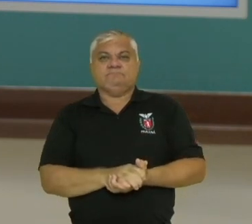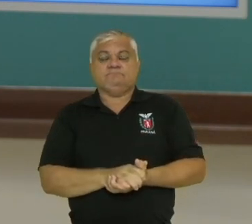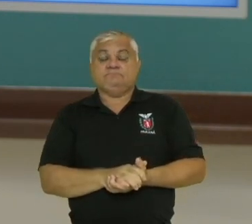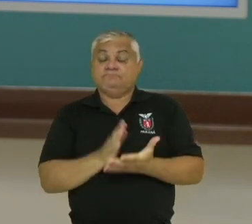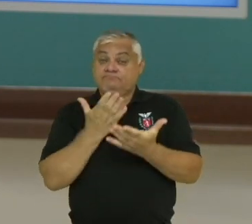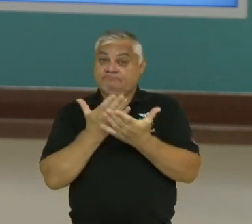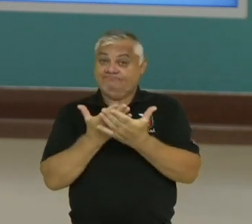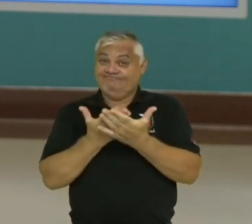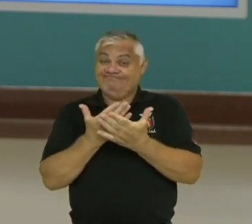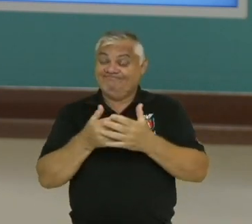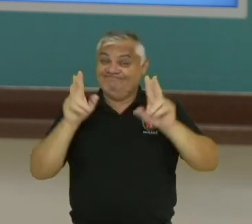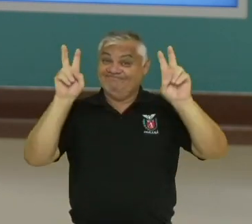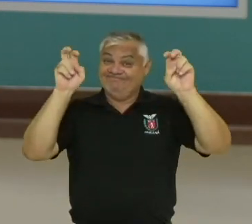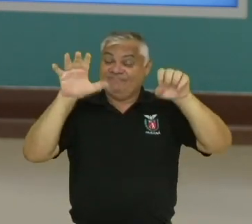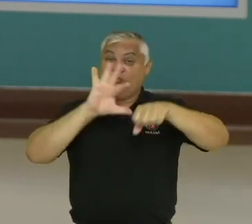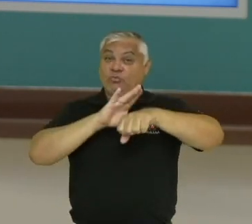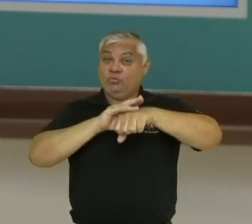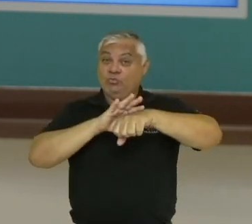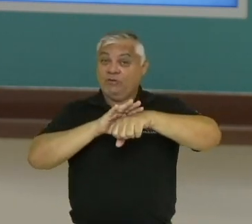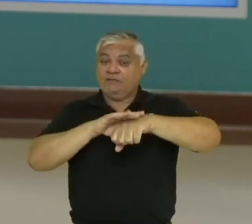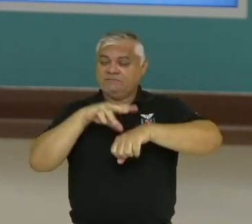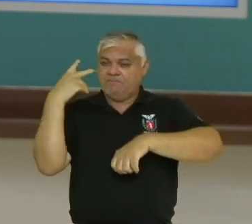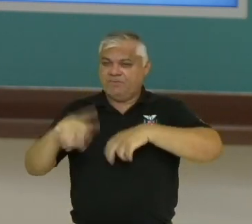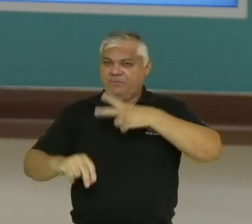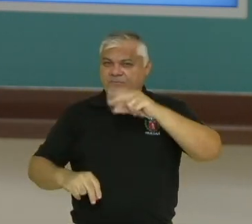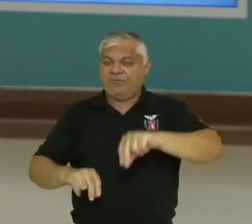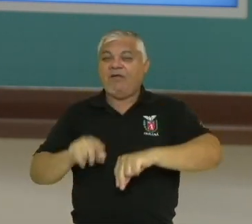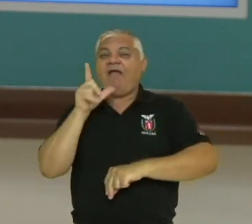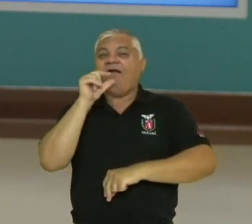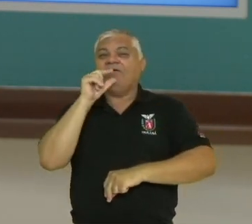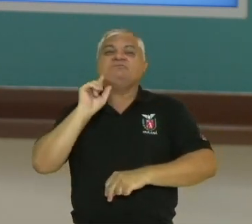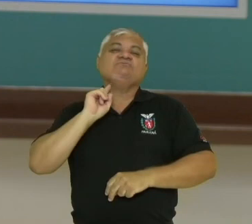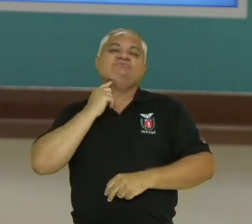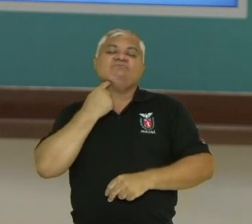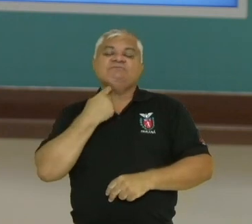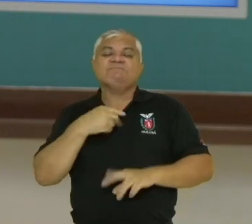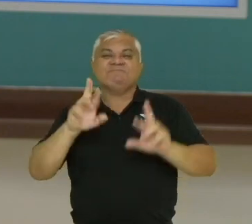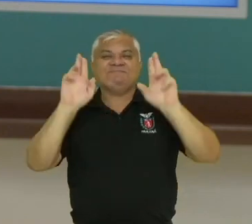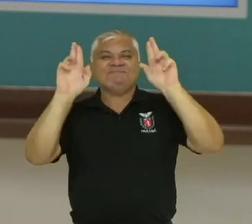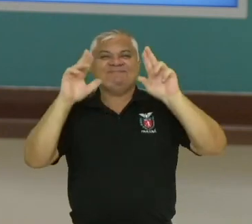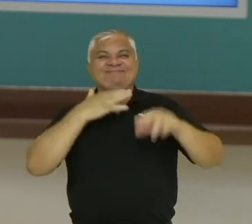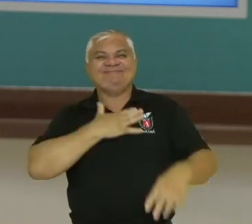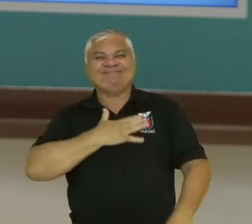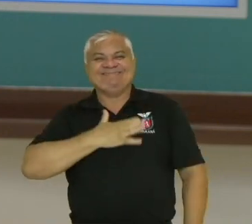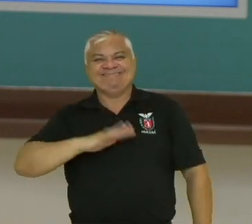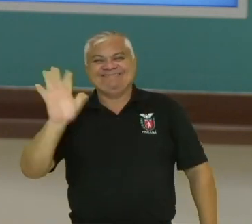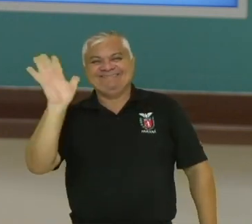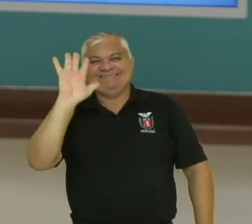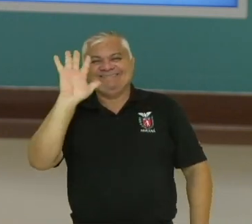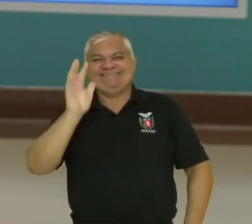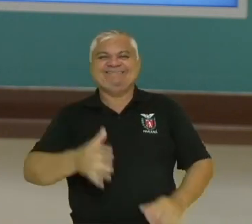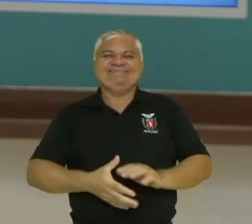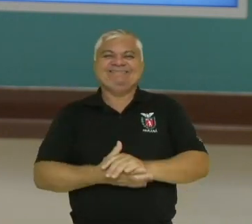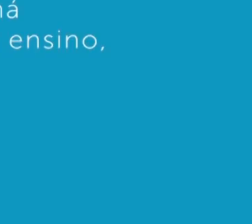Nessa aula, nós falamos sobre doenças que são causadas pela água contaminada. Espero que vocês tenham gostado e até breve.